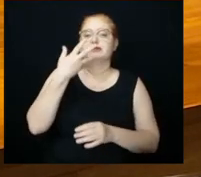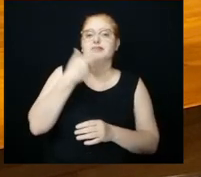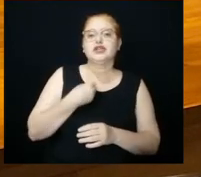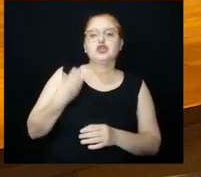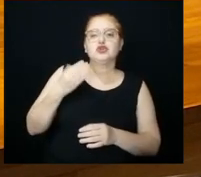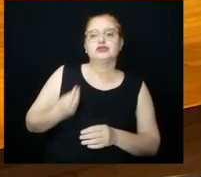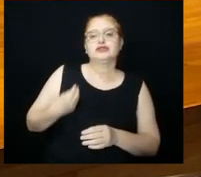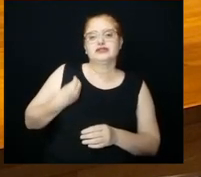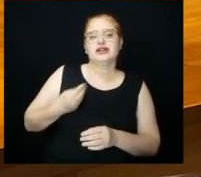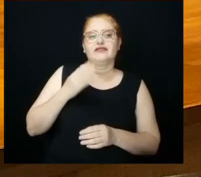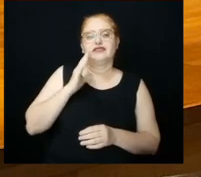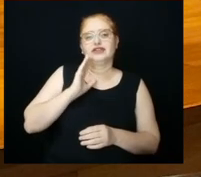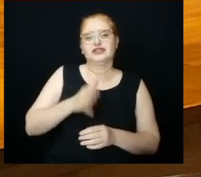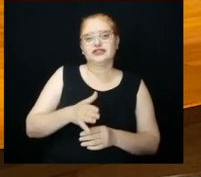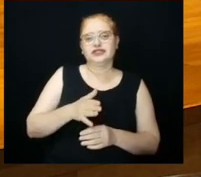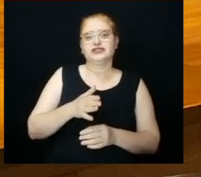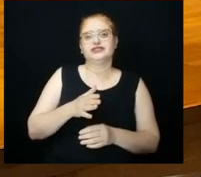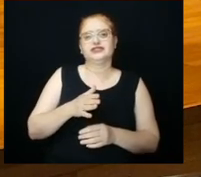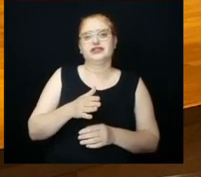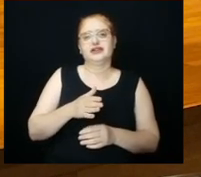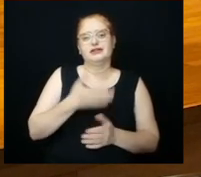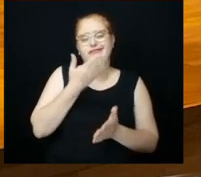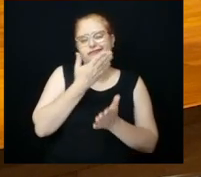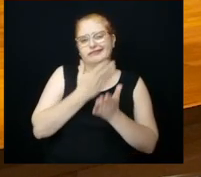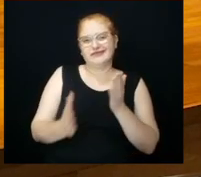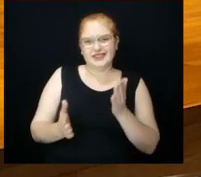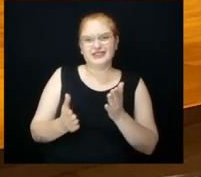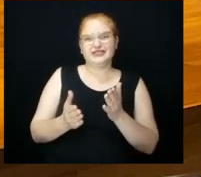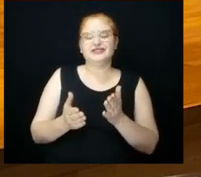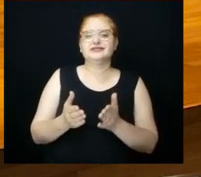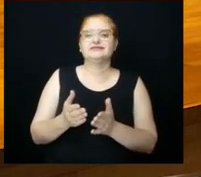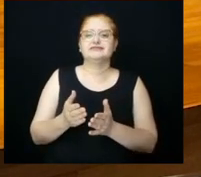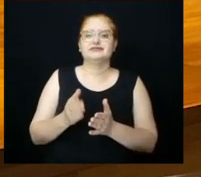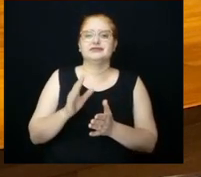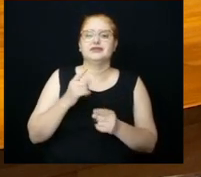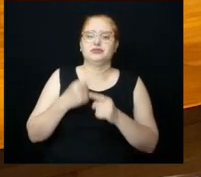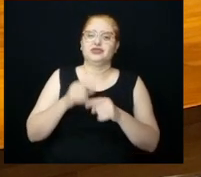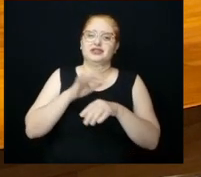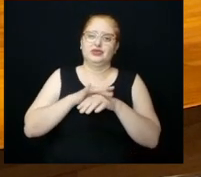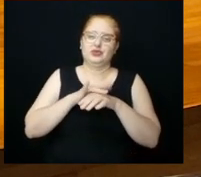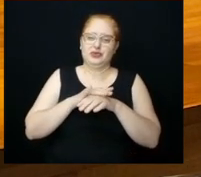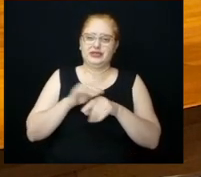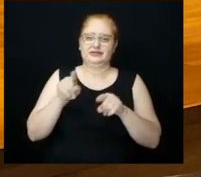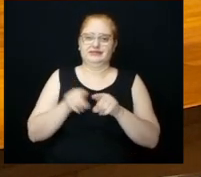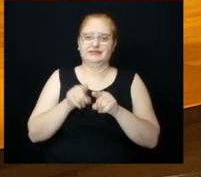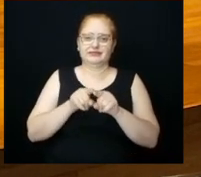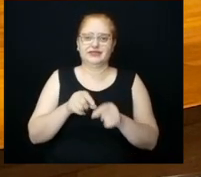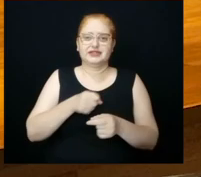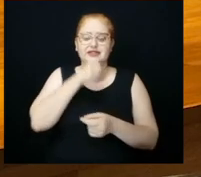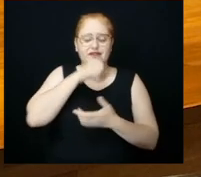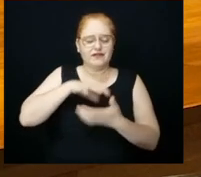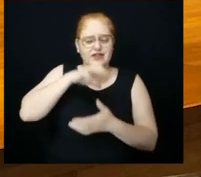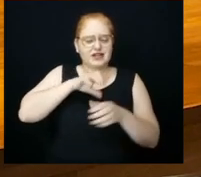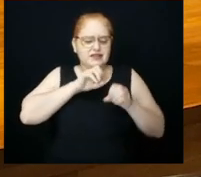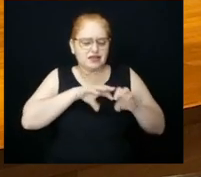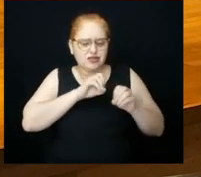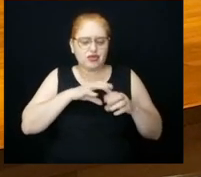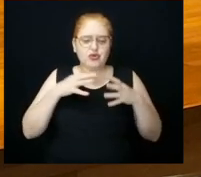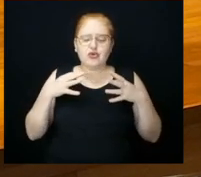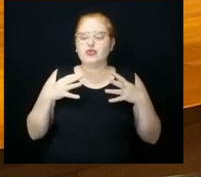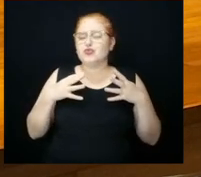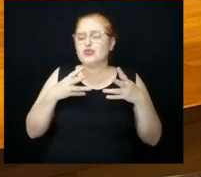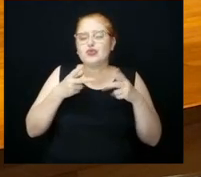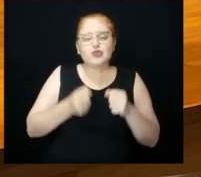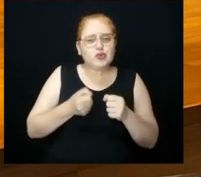O menino estava já sem estado. Os ranhos lhe saíam não do nariz, mas de toda a cabeça. O velho teve que lhe ensinar todos os